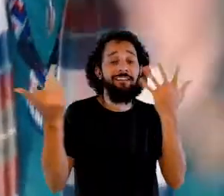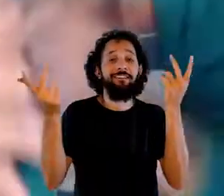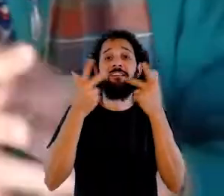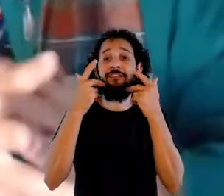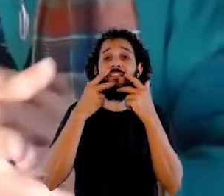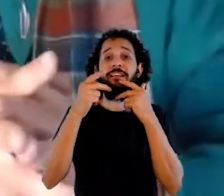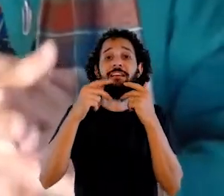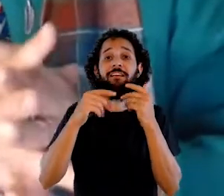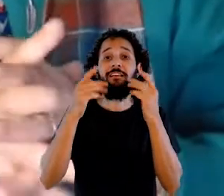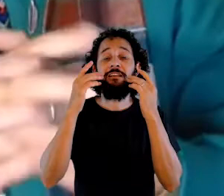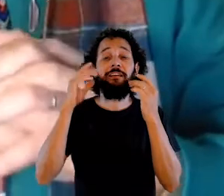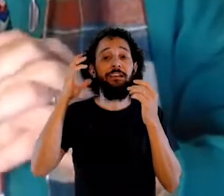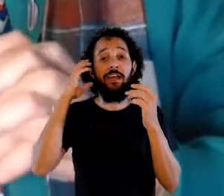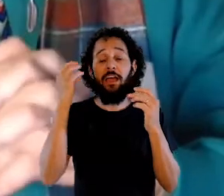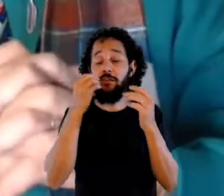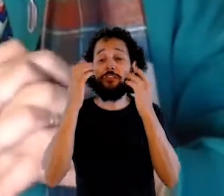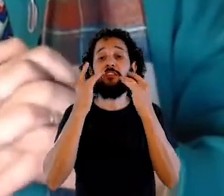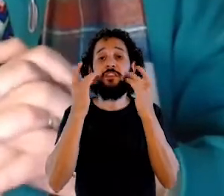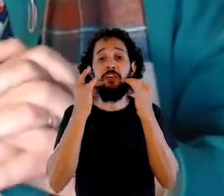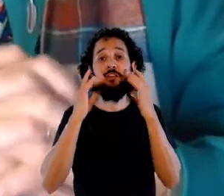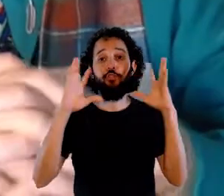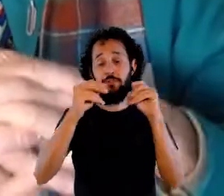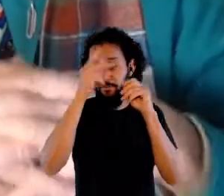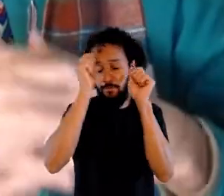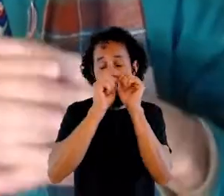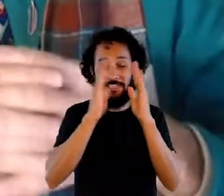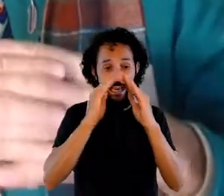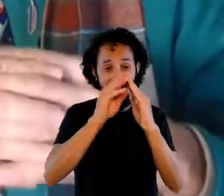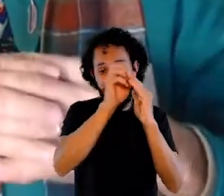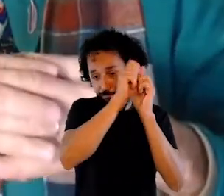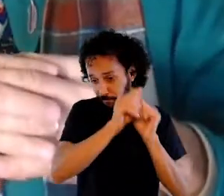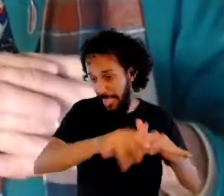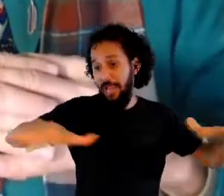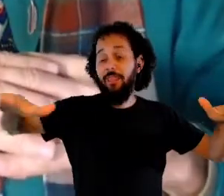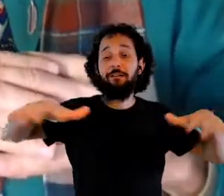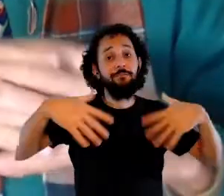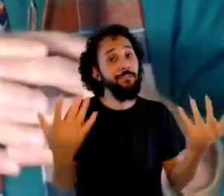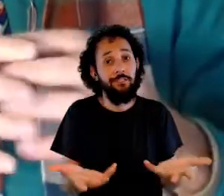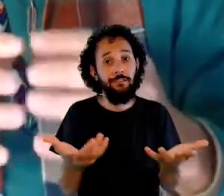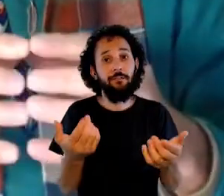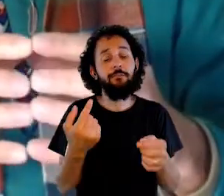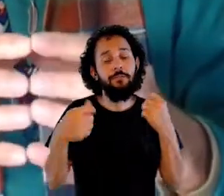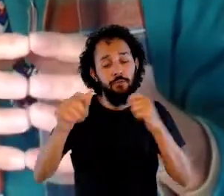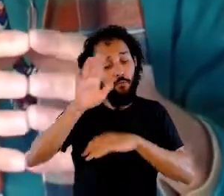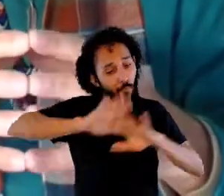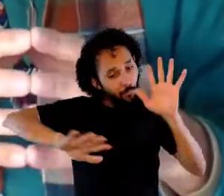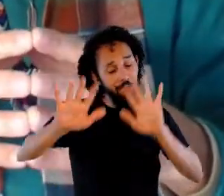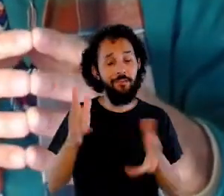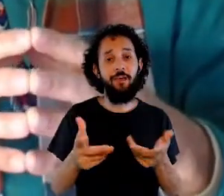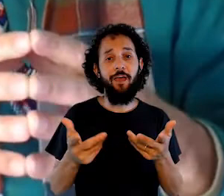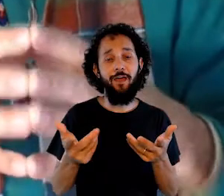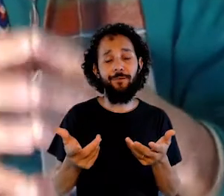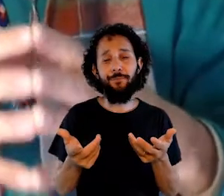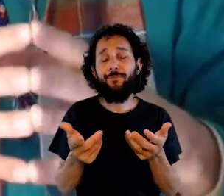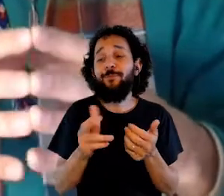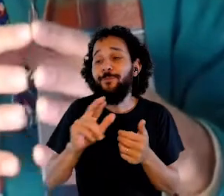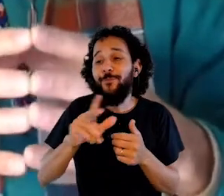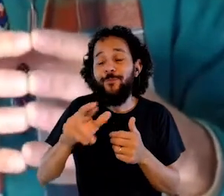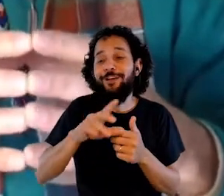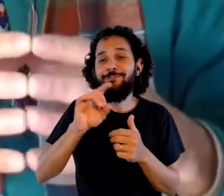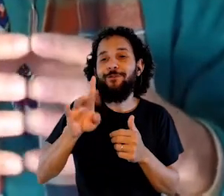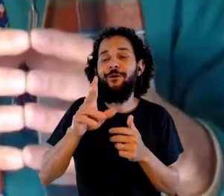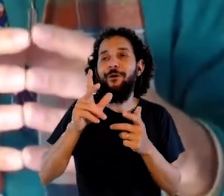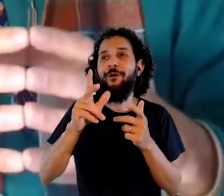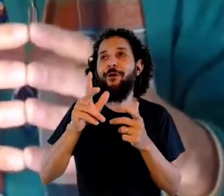Botou todo mundo para fora, né? Então, saber que a gente tem que tomar cuidado mesmo, não só com o que a gente fala, mas com o que a gente assiste, com o que